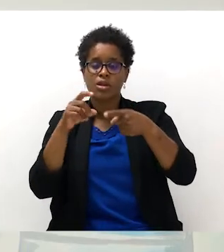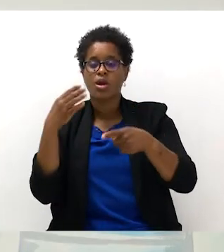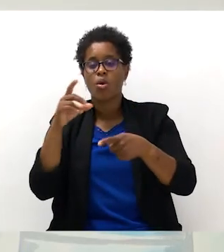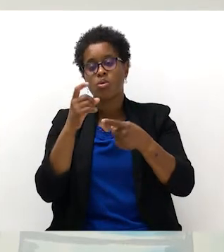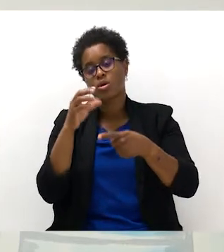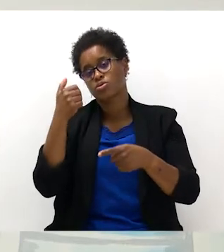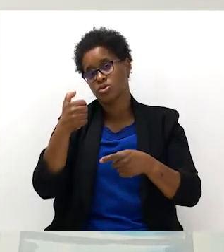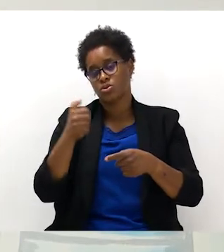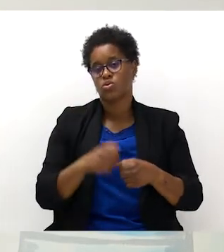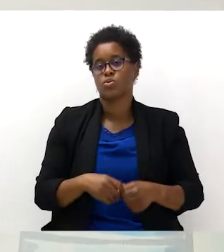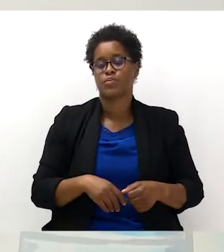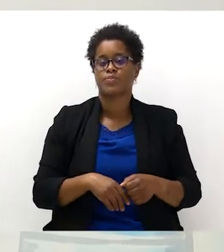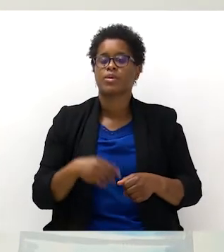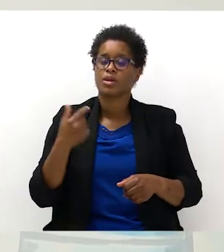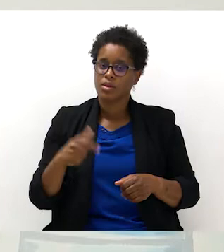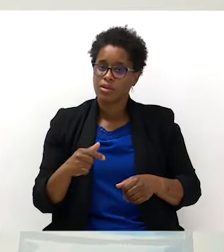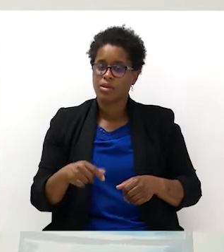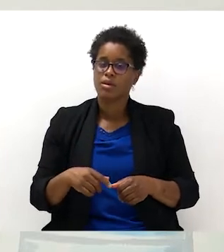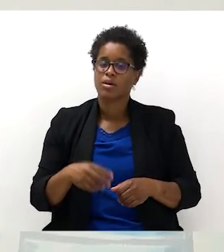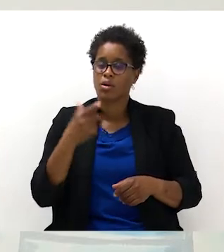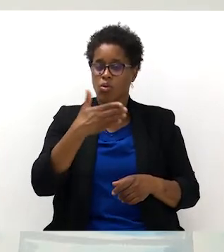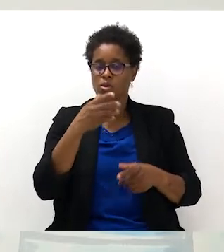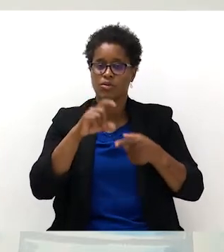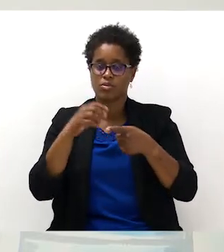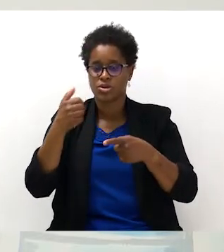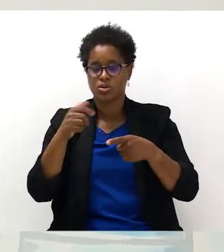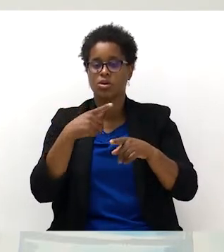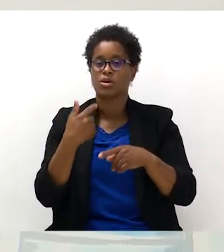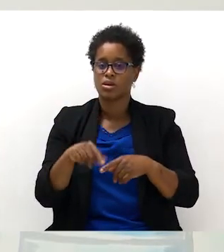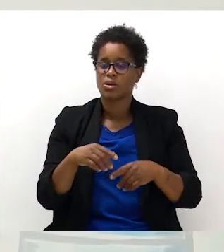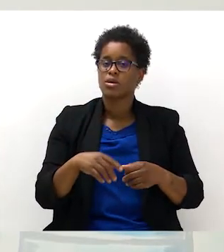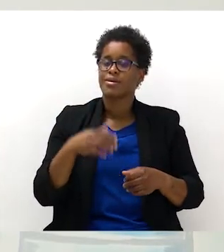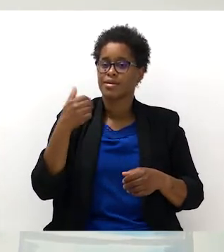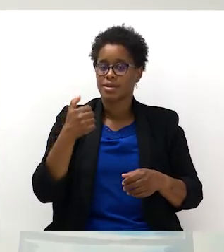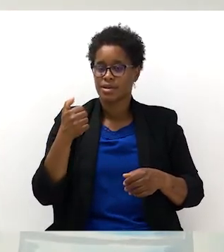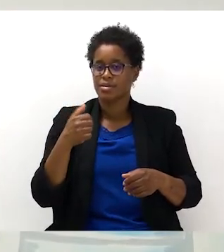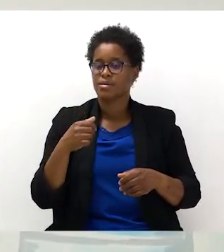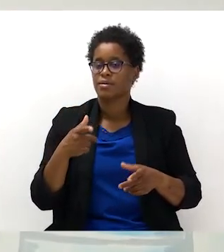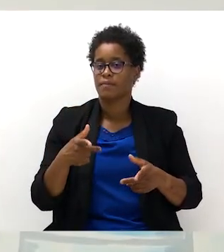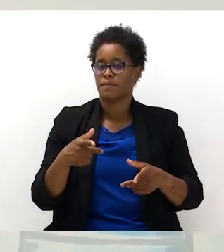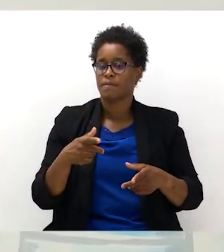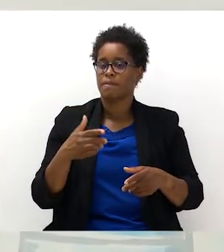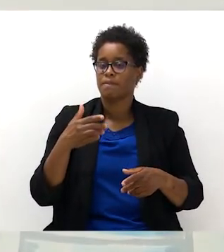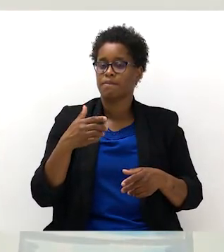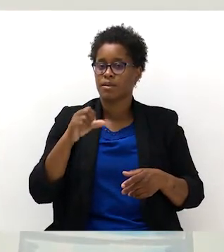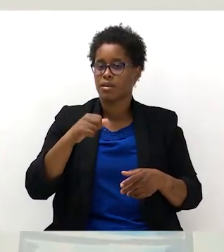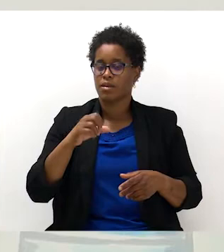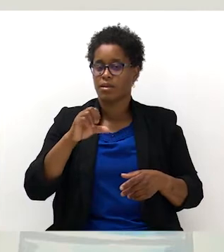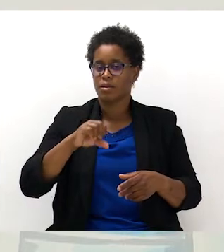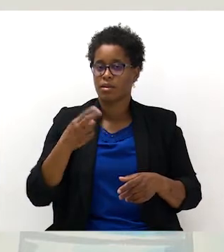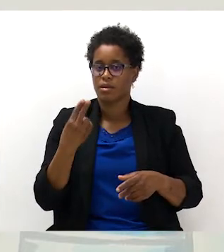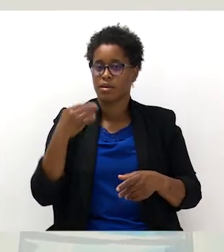a unidade por 5, vamos ter a quinta parte. Bem, como então nós também